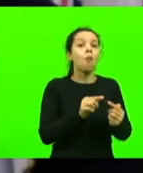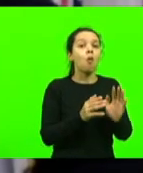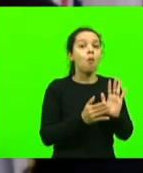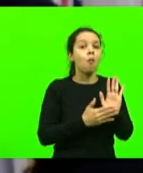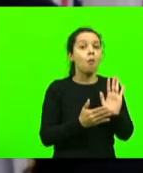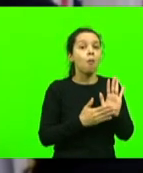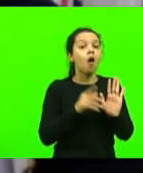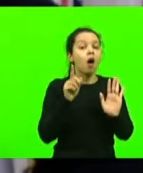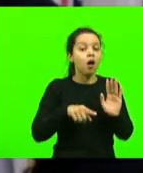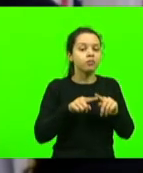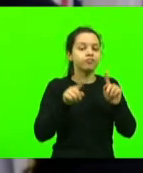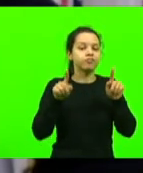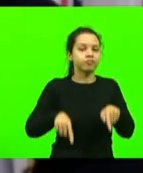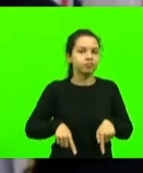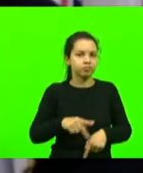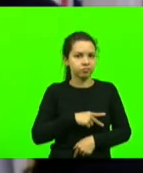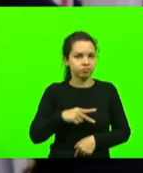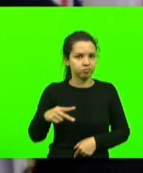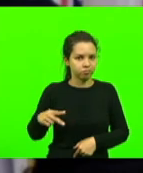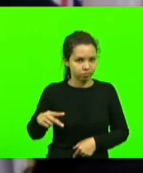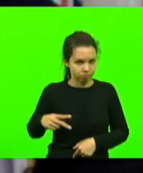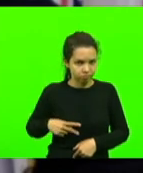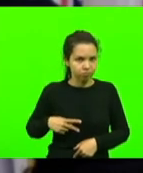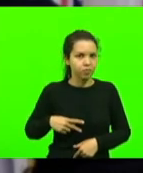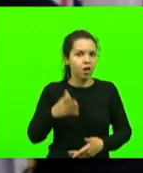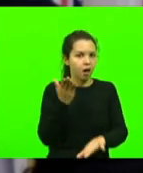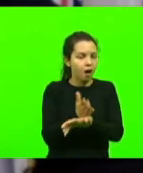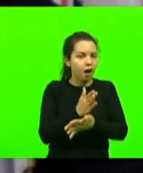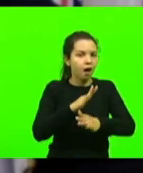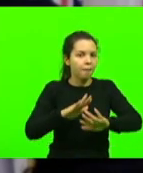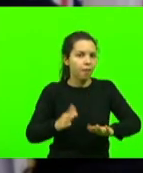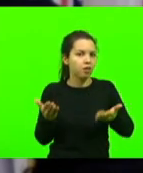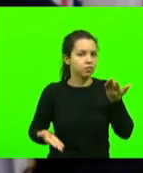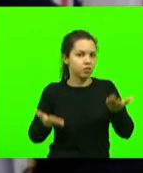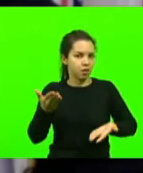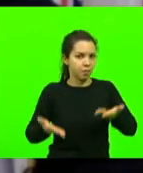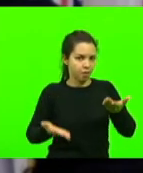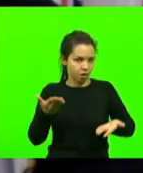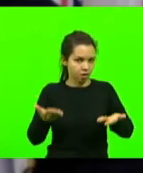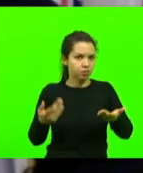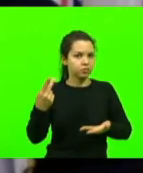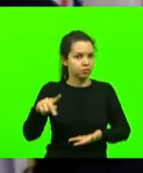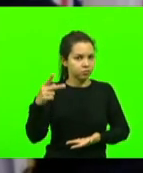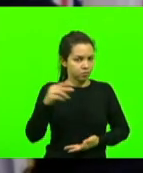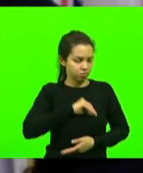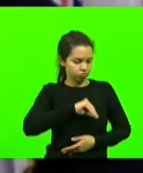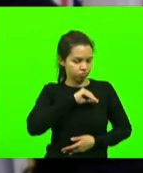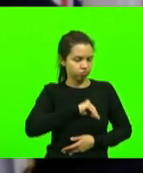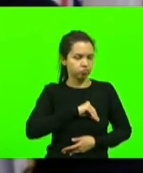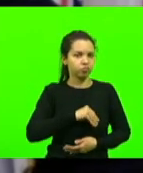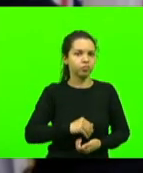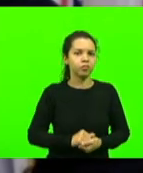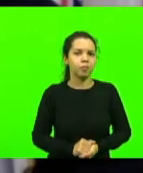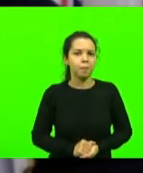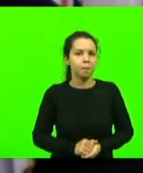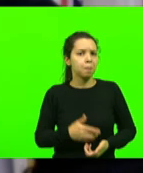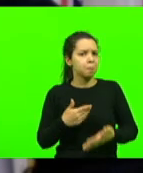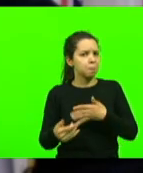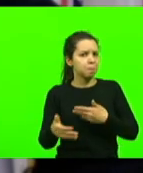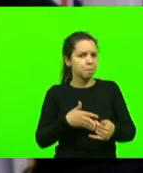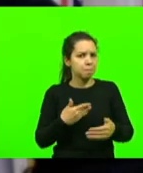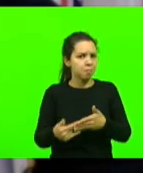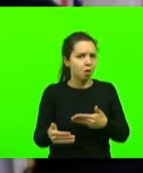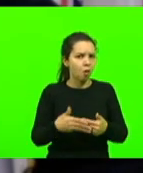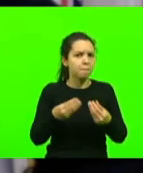no servidor público dia o fim da estabilidade do regime jurídico único Não importa se eu separar